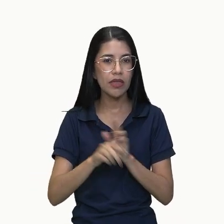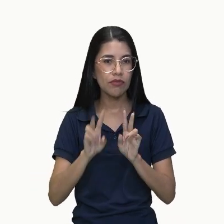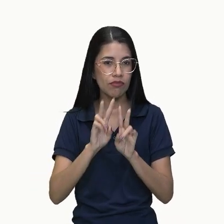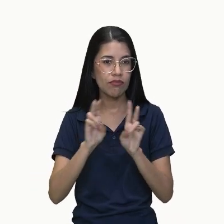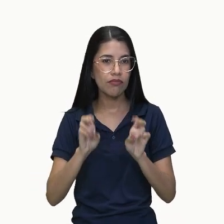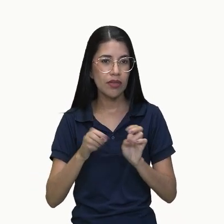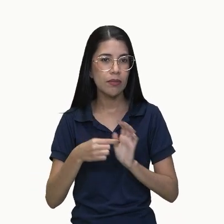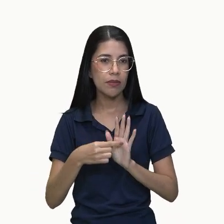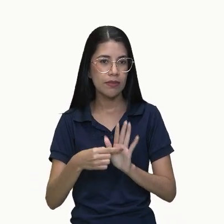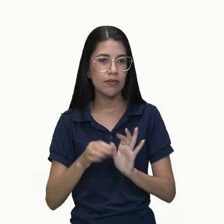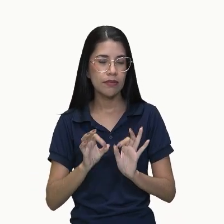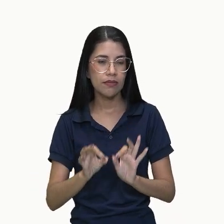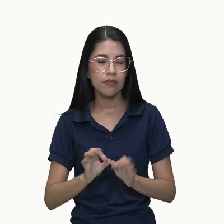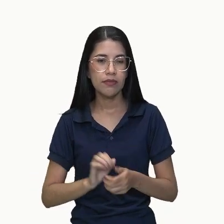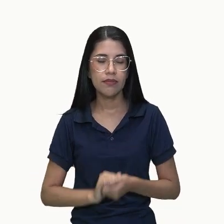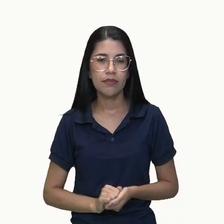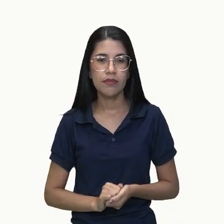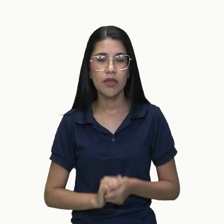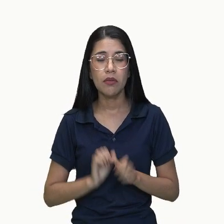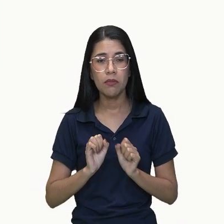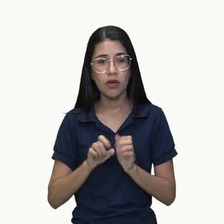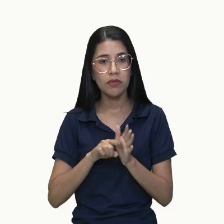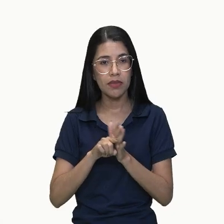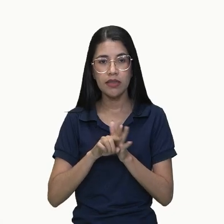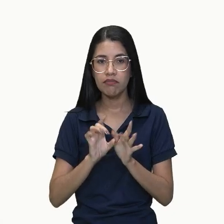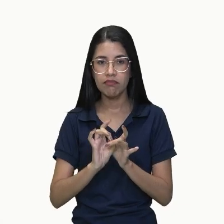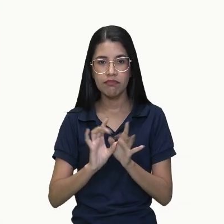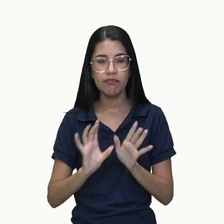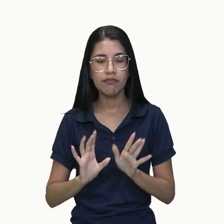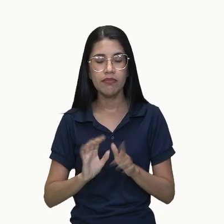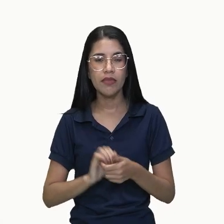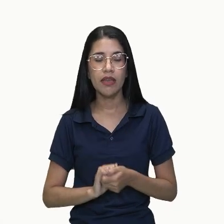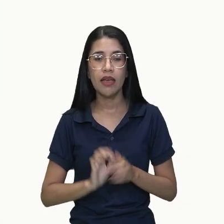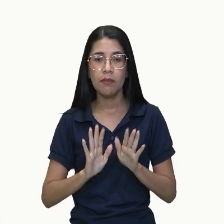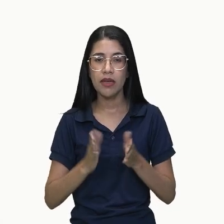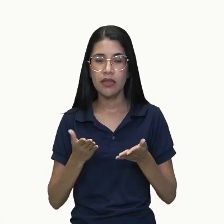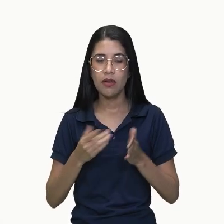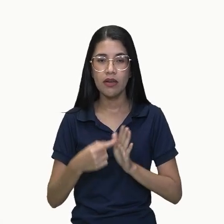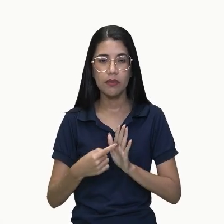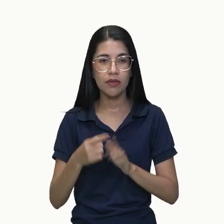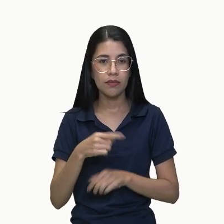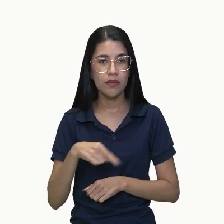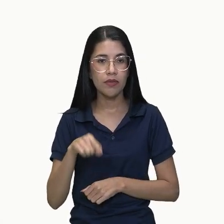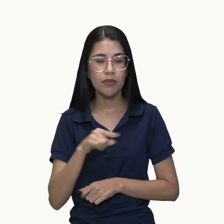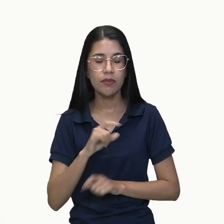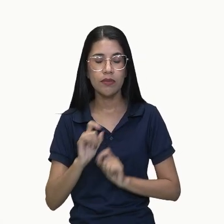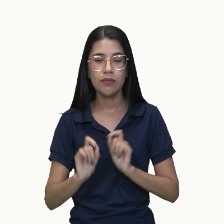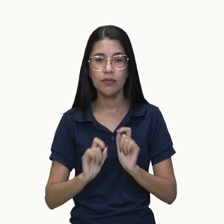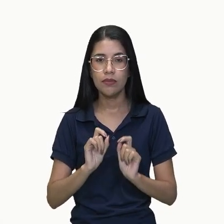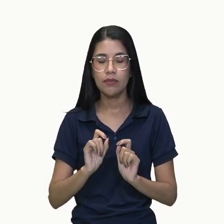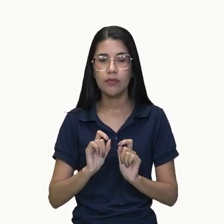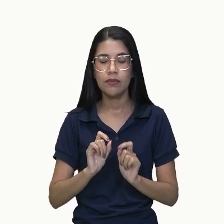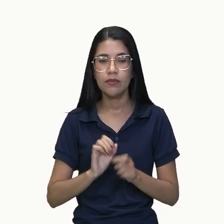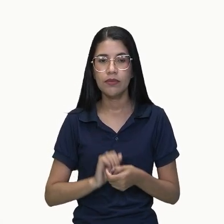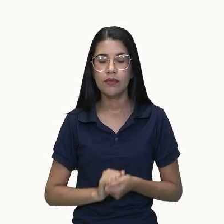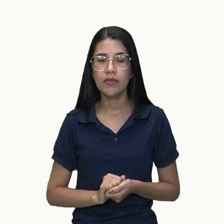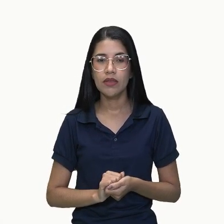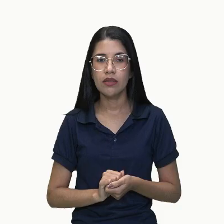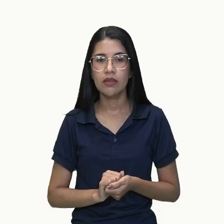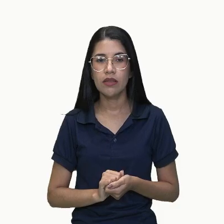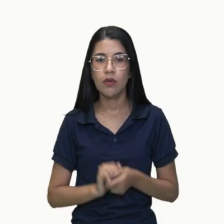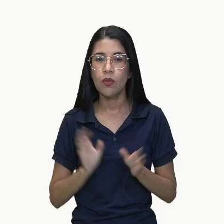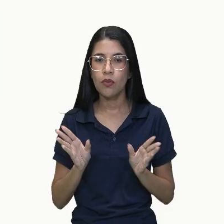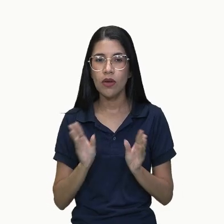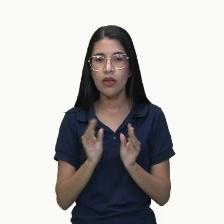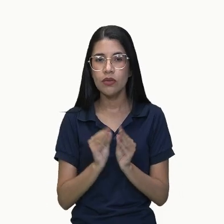estou gostando. Beleza, pesquise, tá? Mas aqui eu só estou apresentando para você um pouquinho